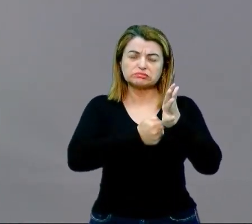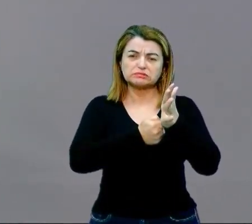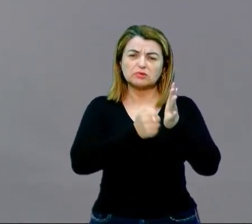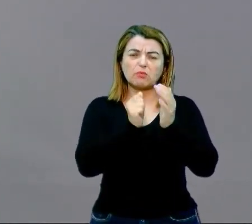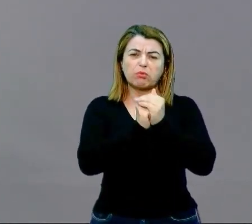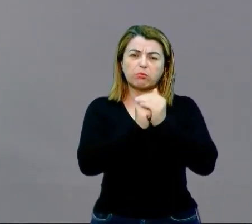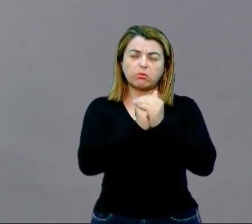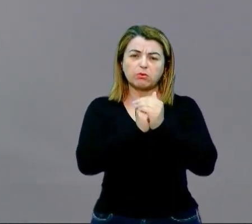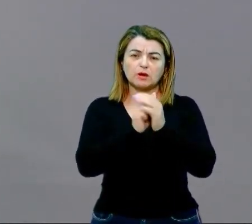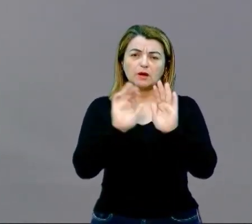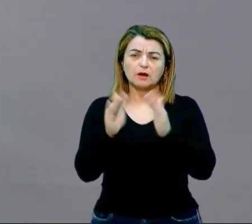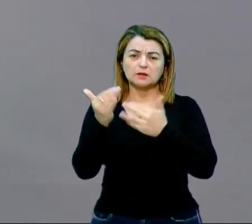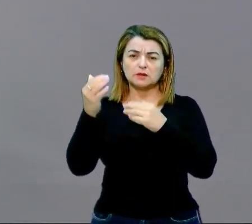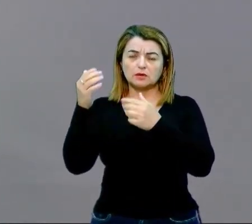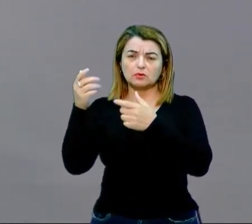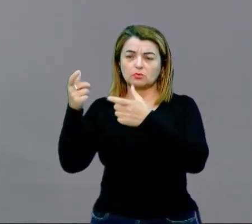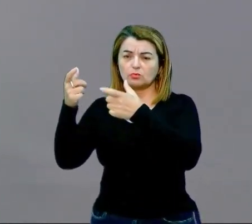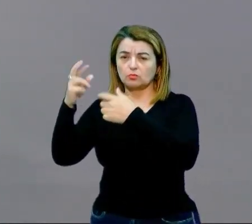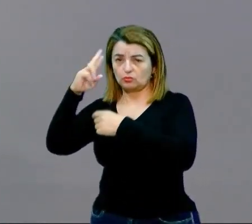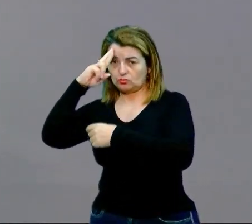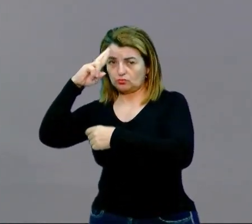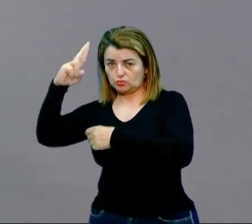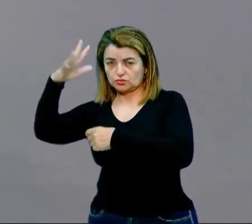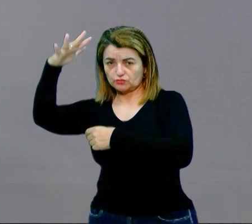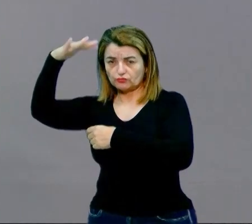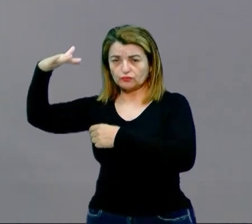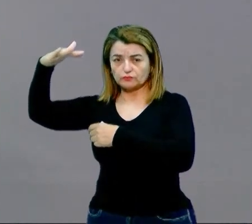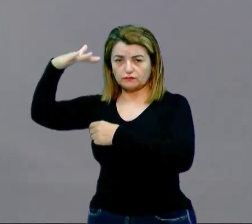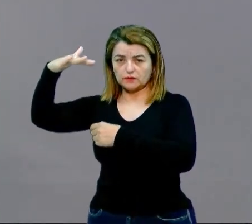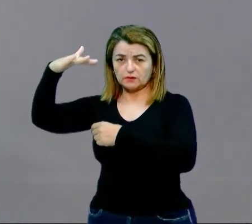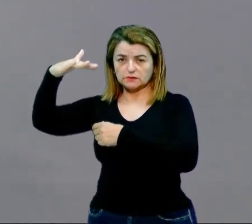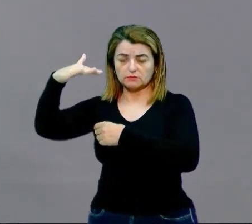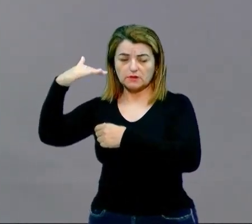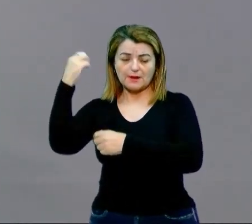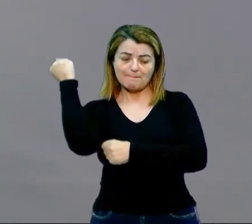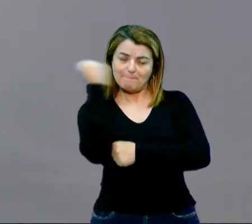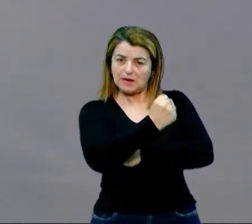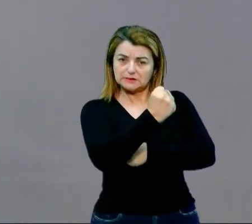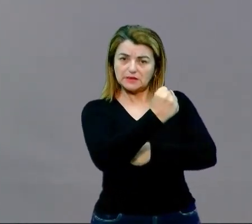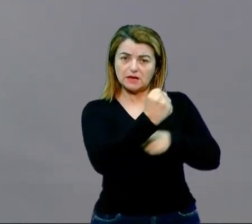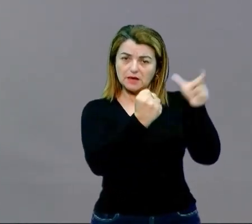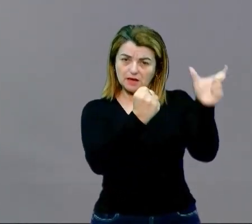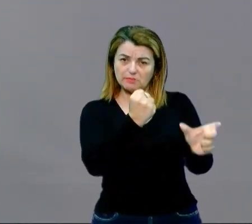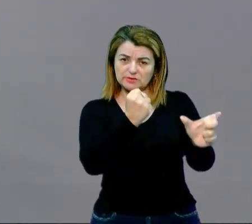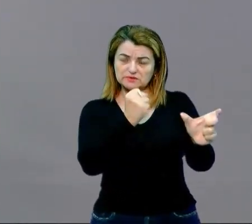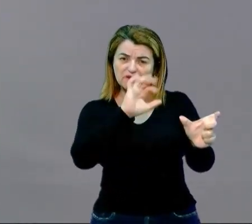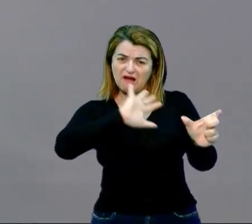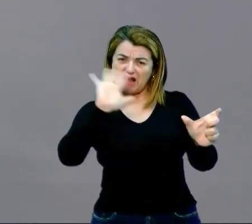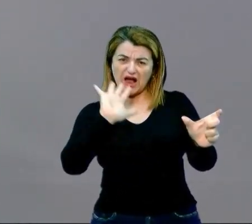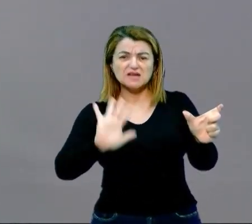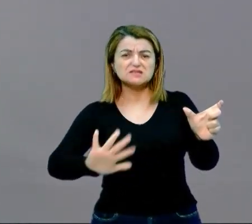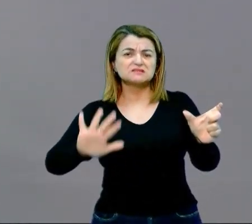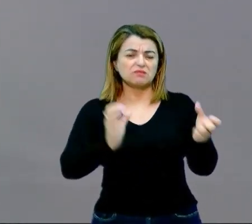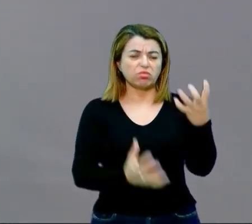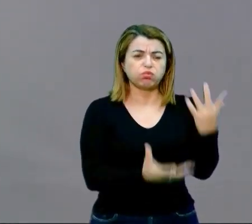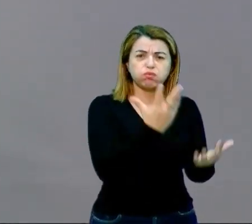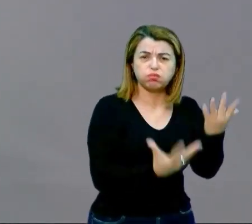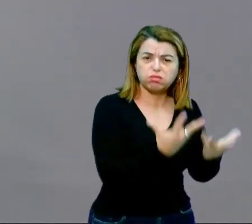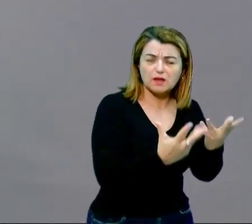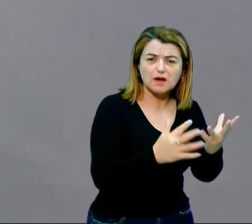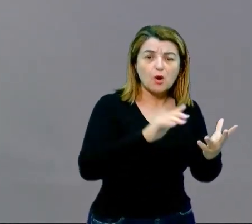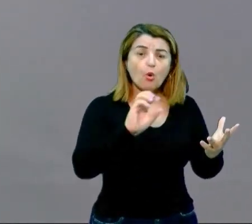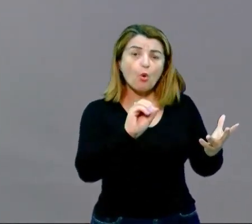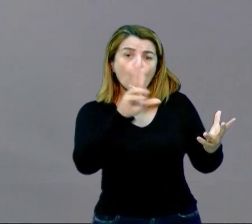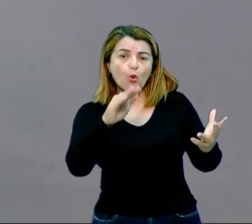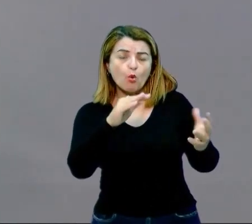soberano mandava matar uma pessoa que cometia um crime, normalmente em praça pública, às vezes cremado, às vezes enforcado, de